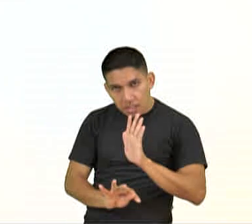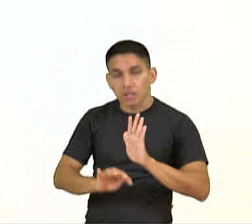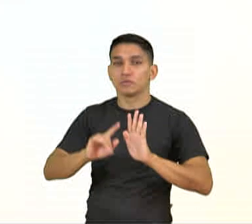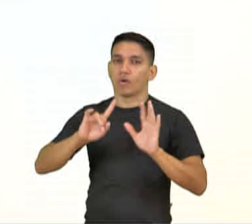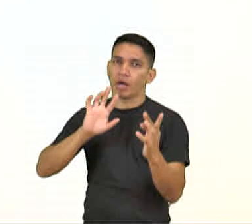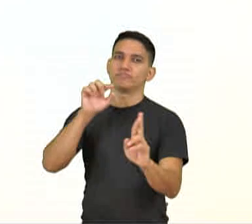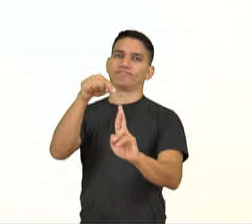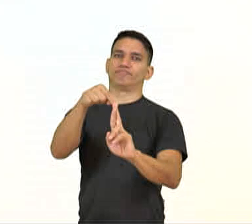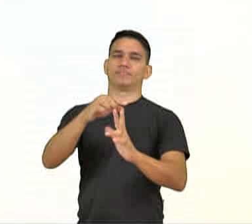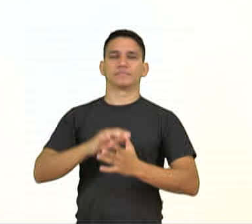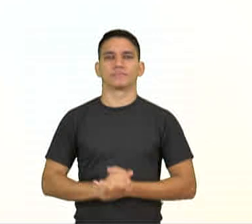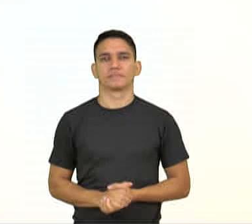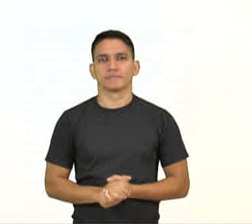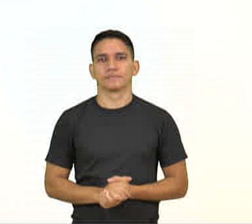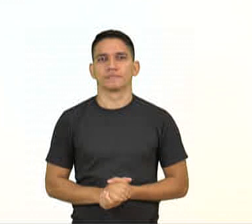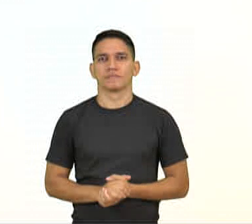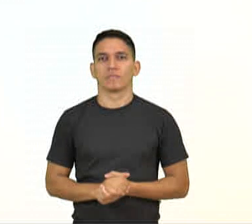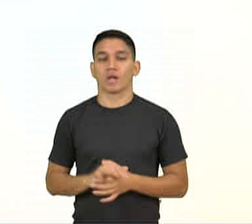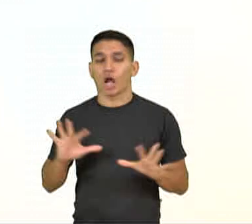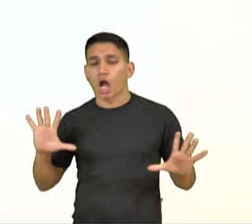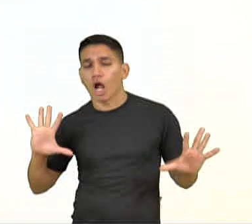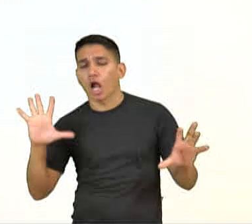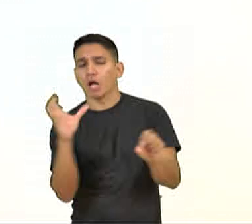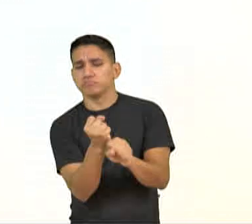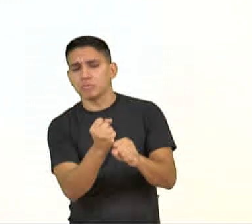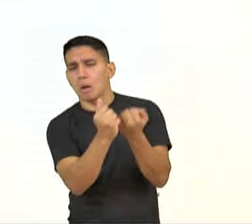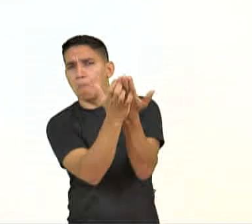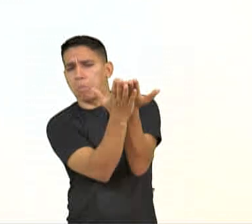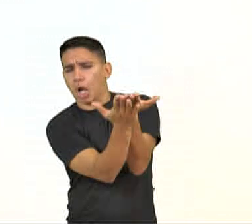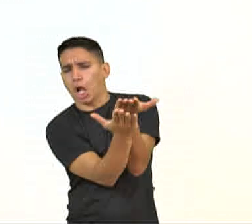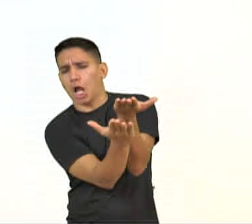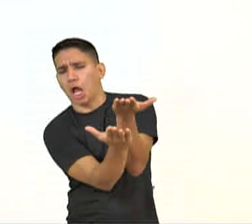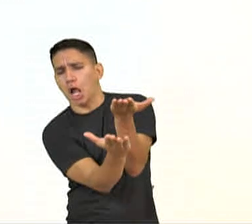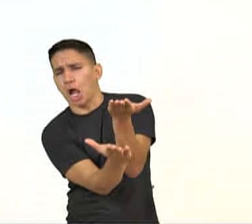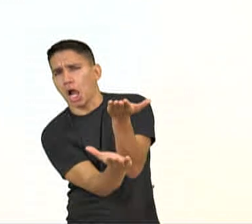referência. Do total de processos analisados,